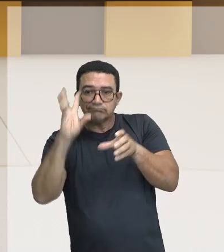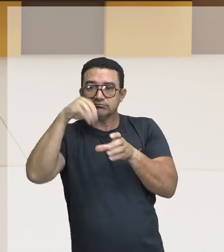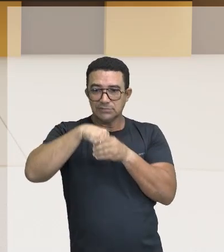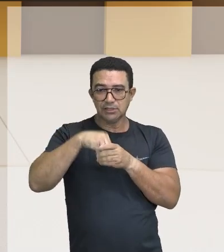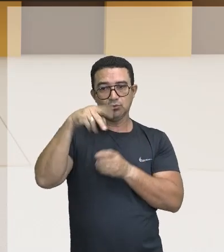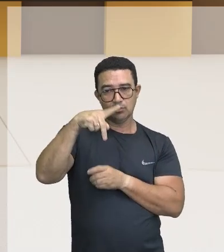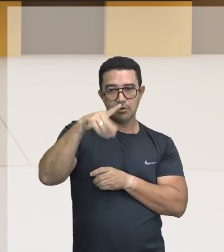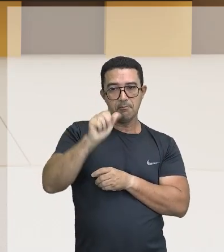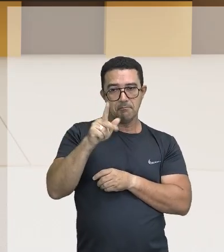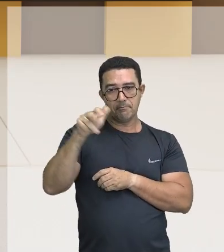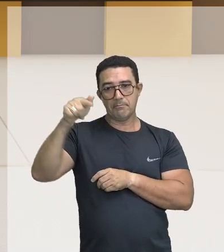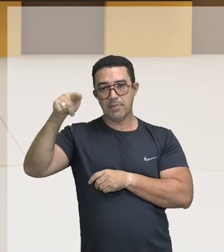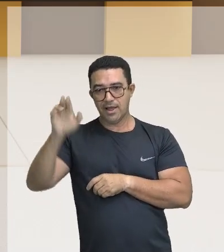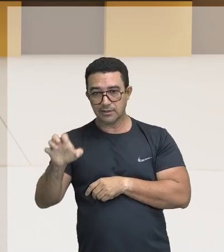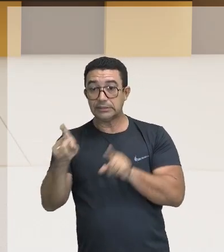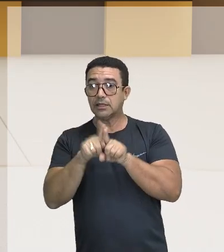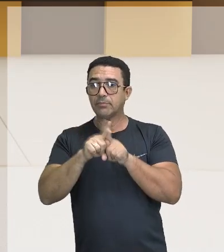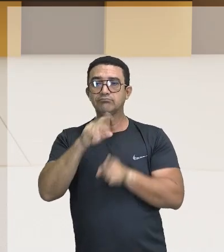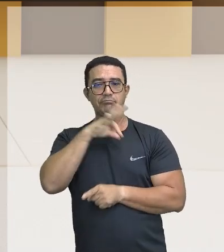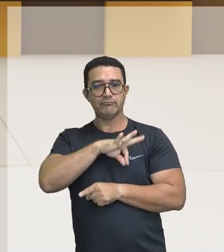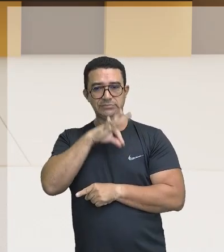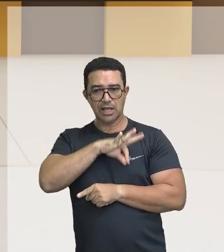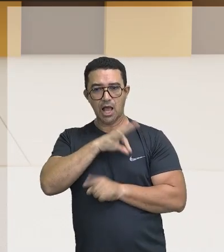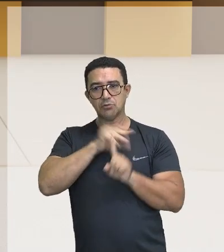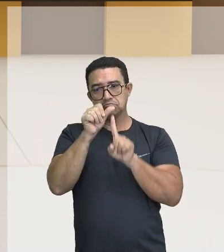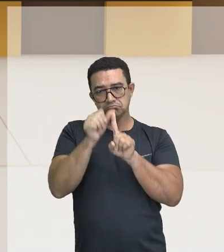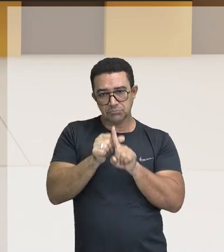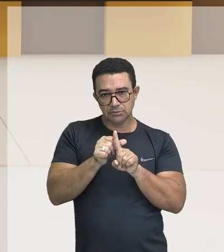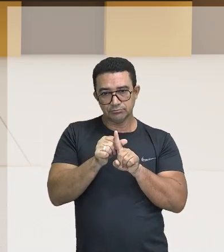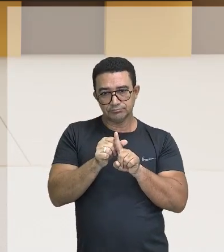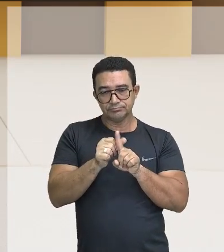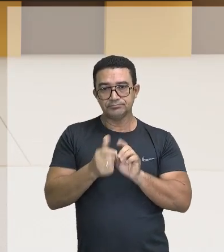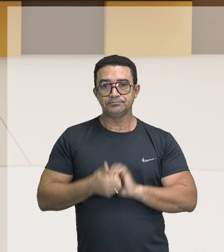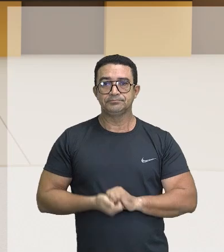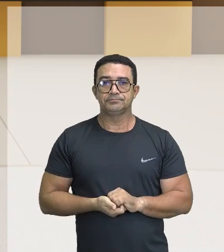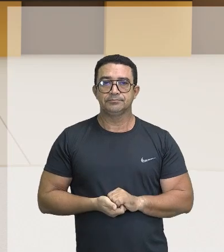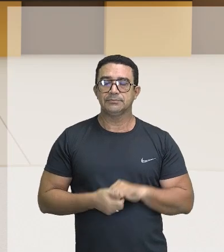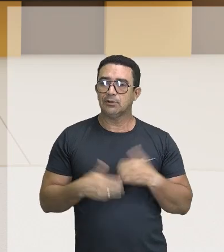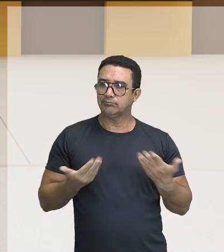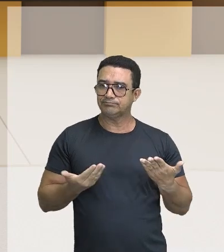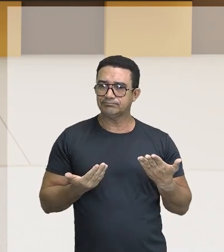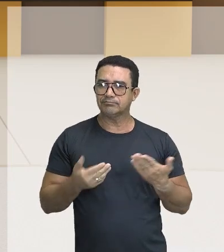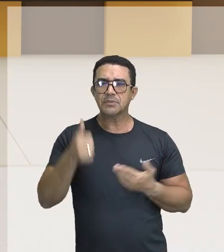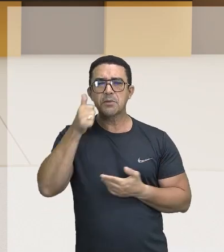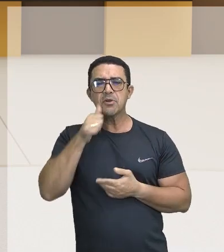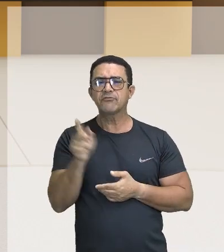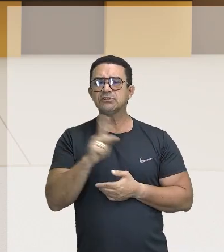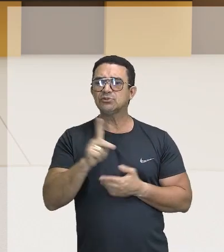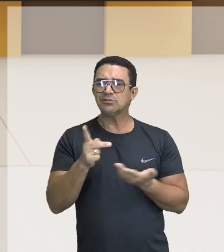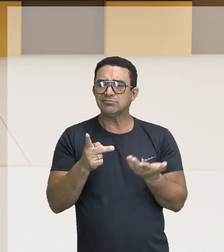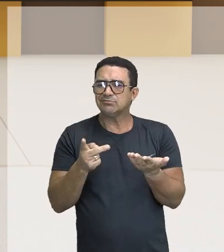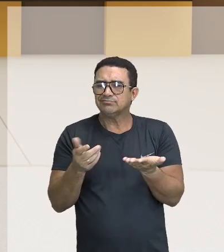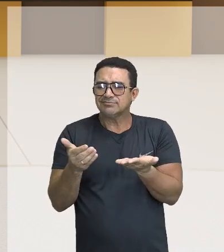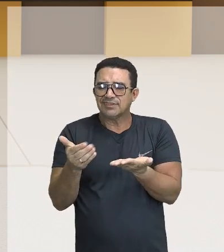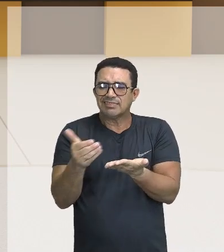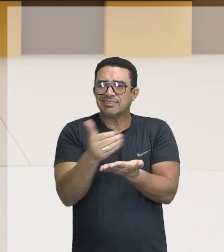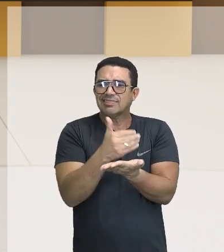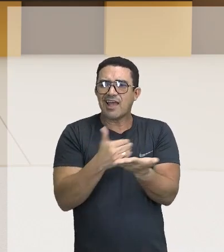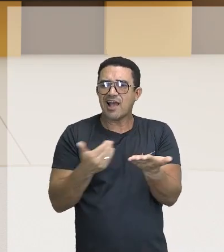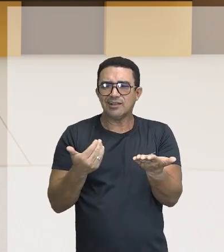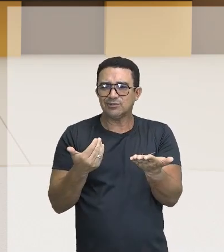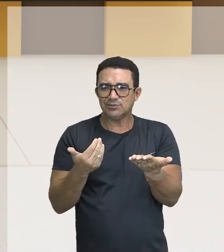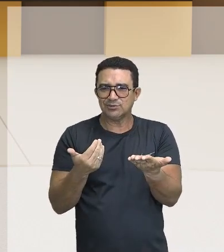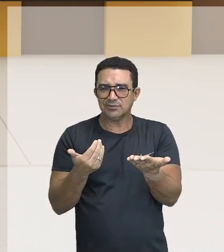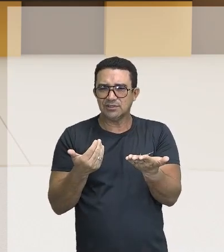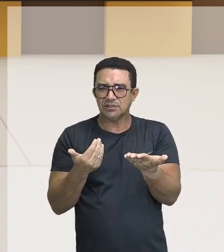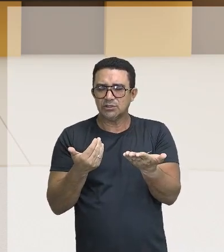comigo, renda familiar mensal em salários mínimos. Professora Manuela, mas esses dados, eles não estão